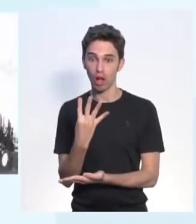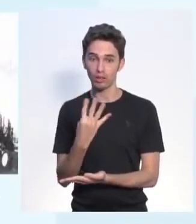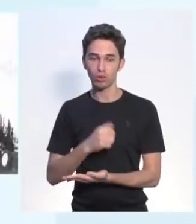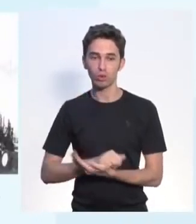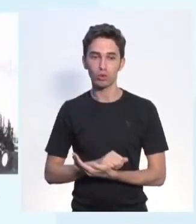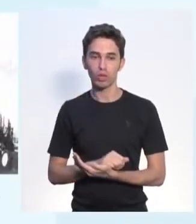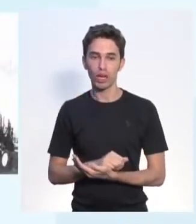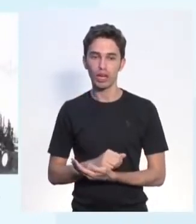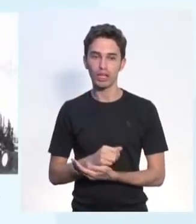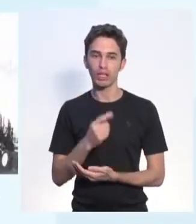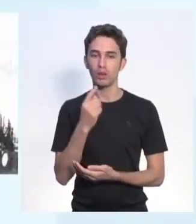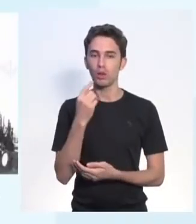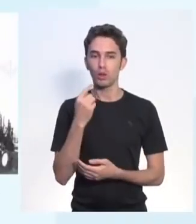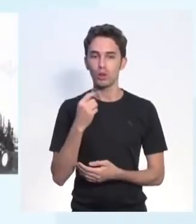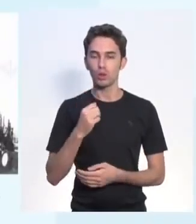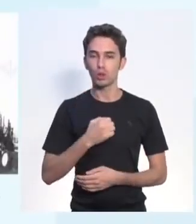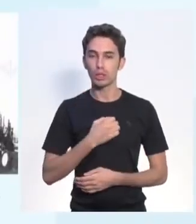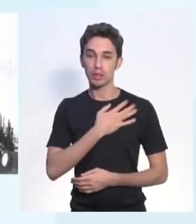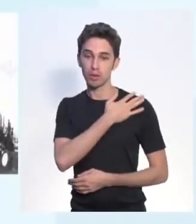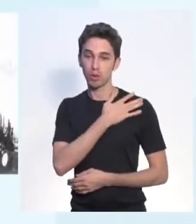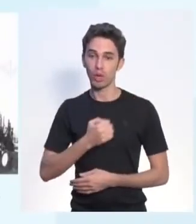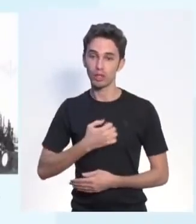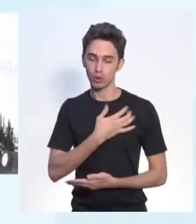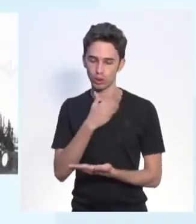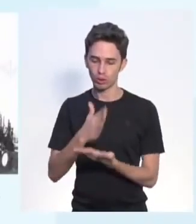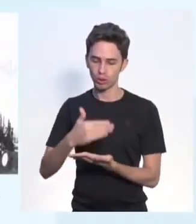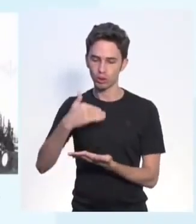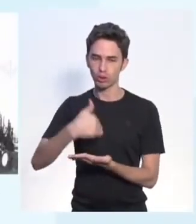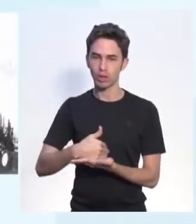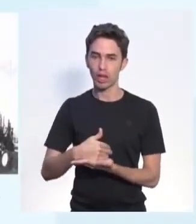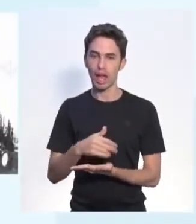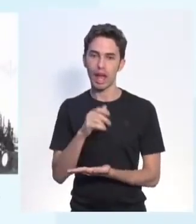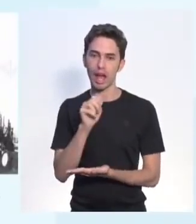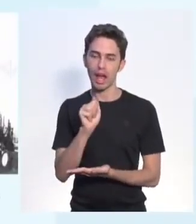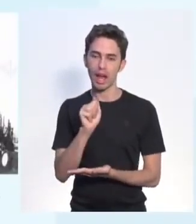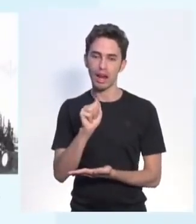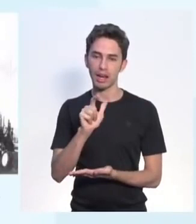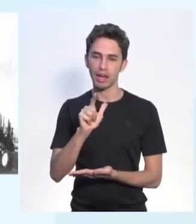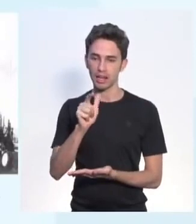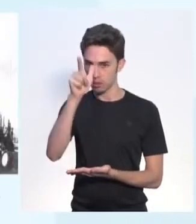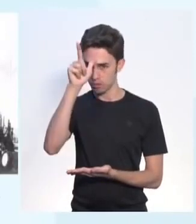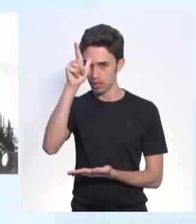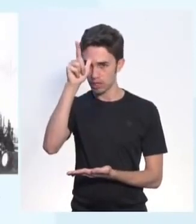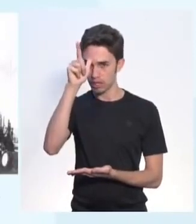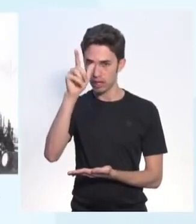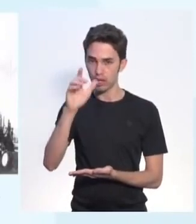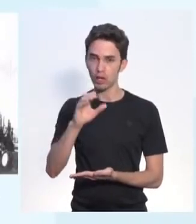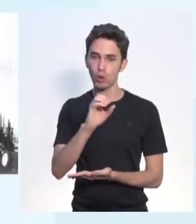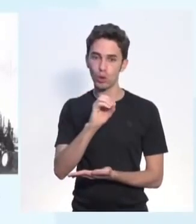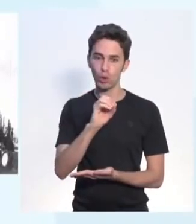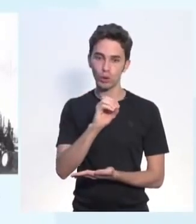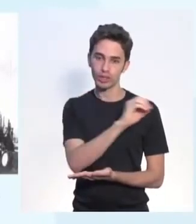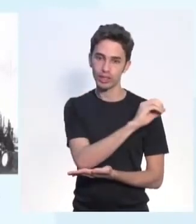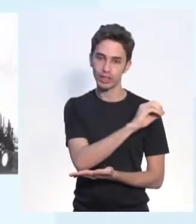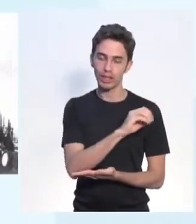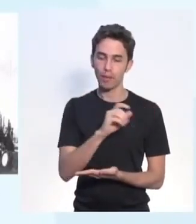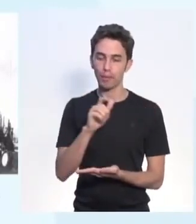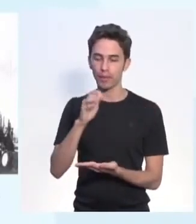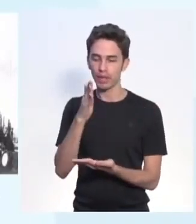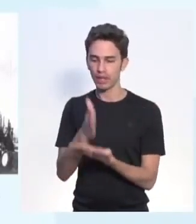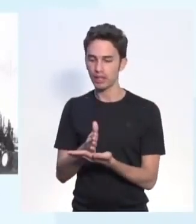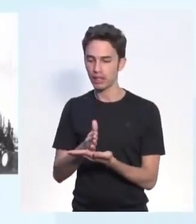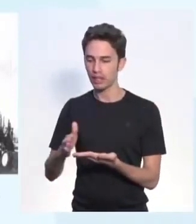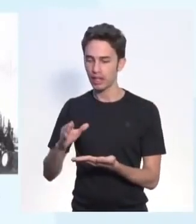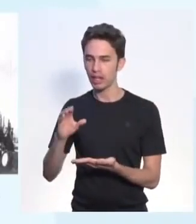de influência, que ficaram conhecidas aí como a Alemanha Ocidental, capitalista, e a Alemanha